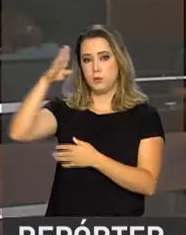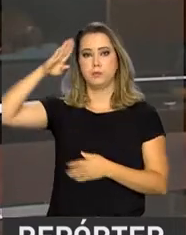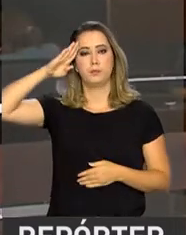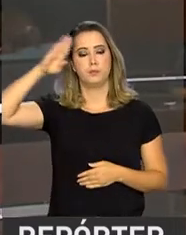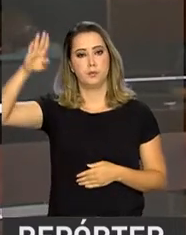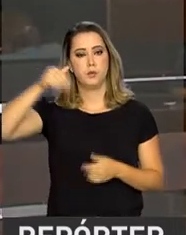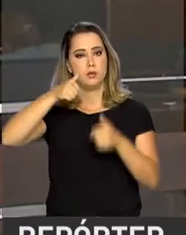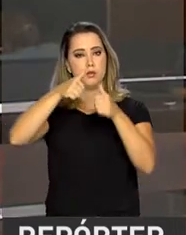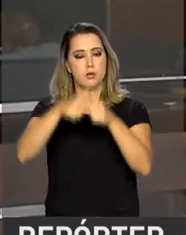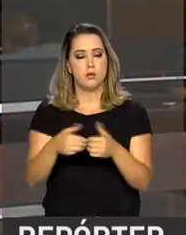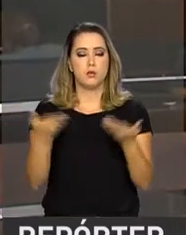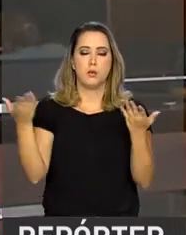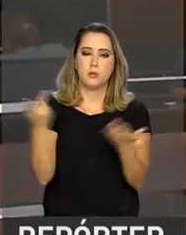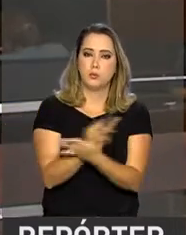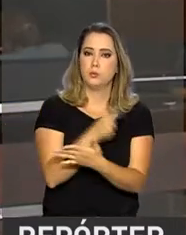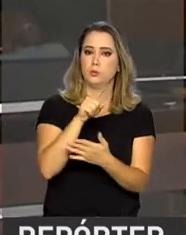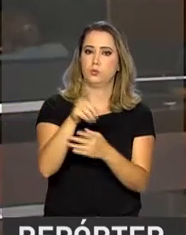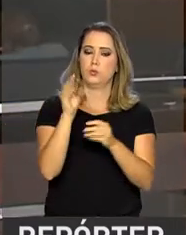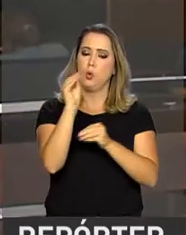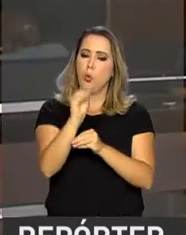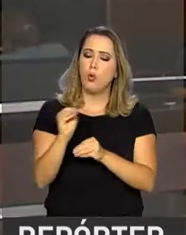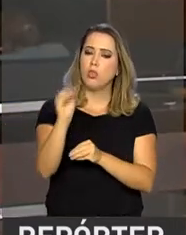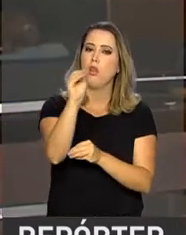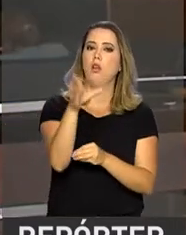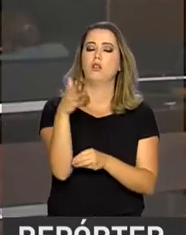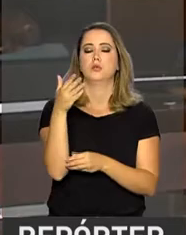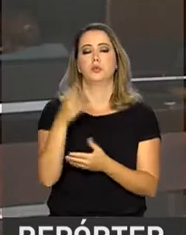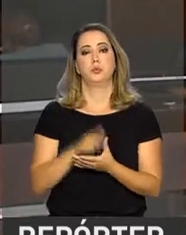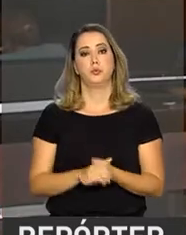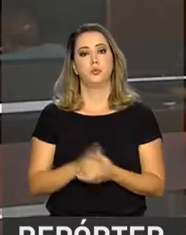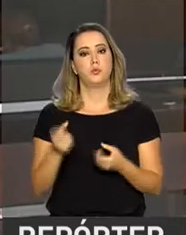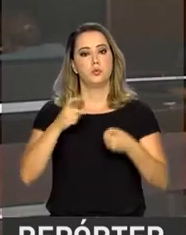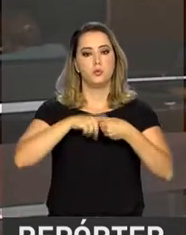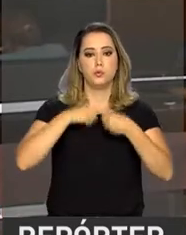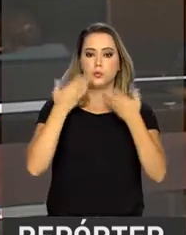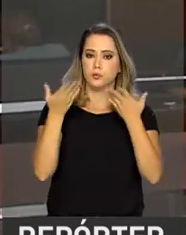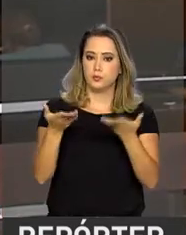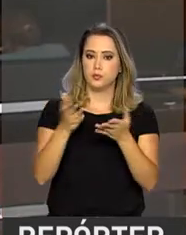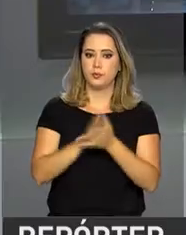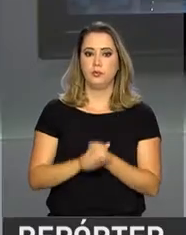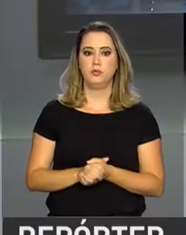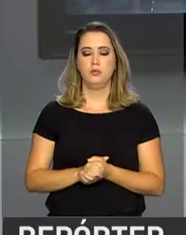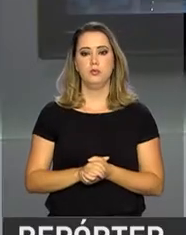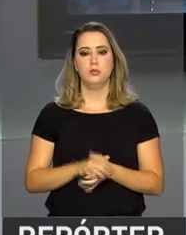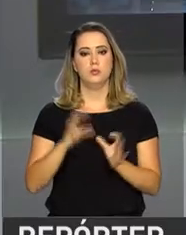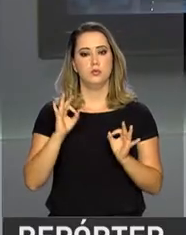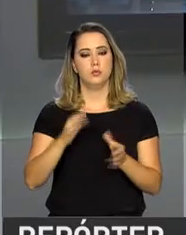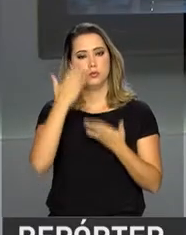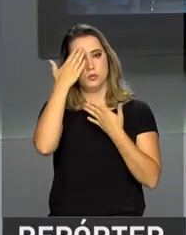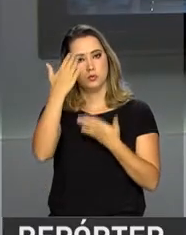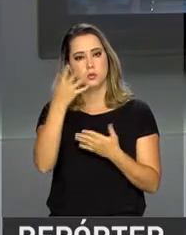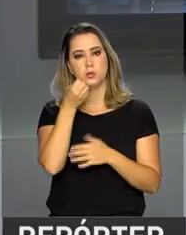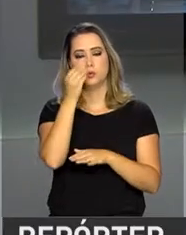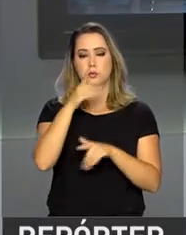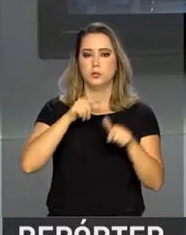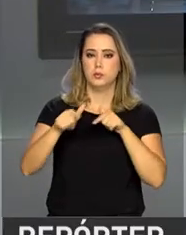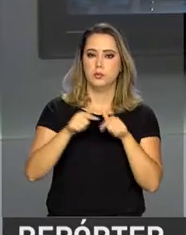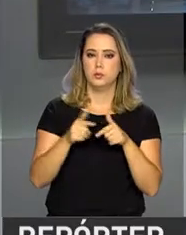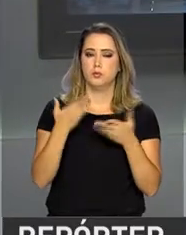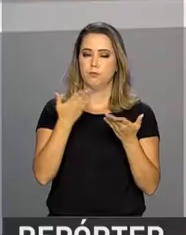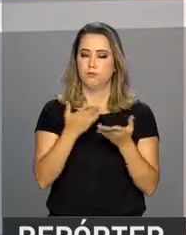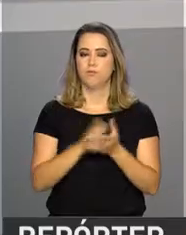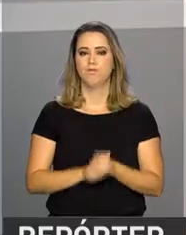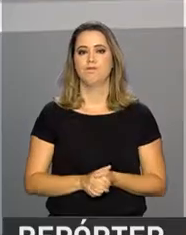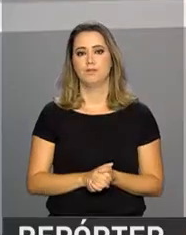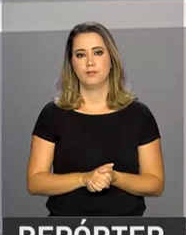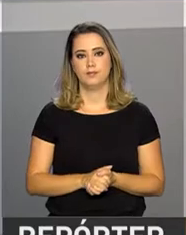se encontra para a realização de exame e devido tratamento. Eu volto com você, Carolina. Obrigada, Pablo. Bom trabalho para você aí no Palácio do